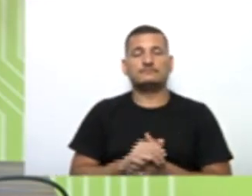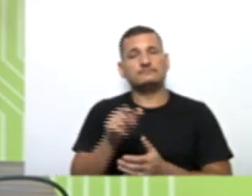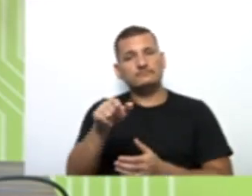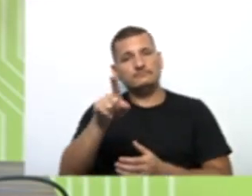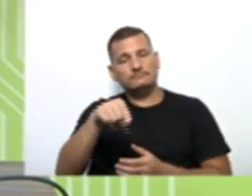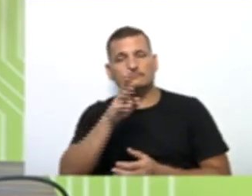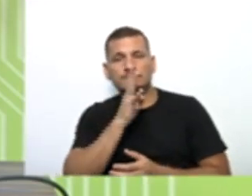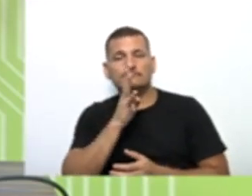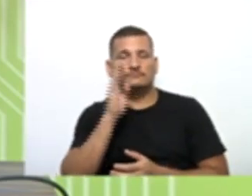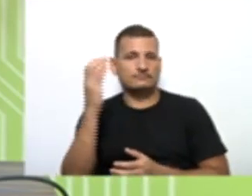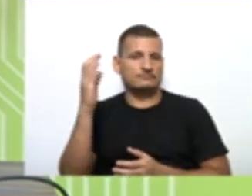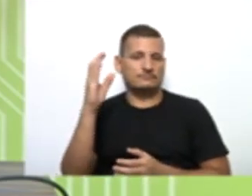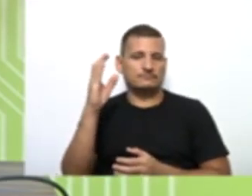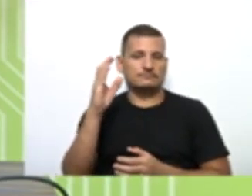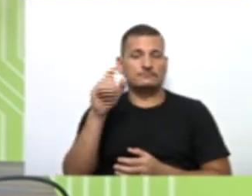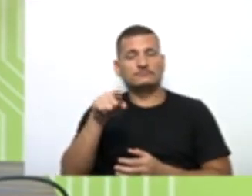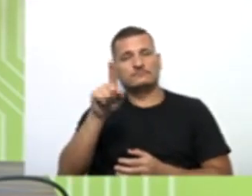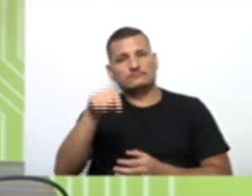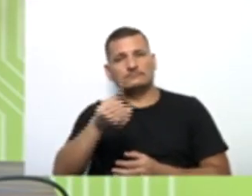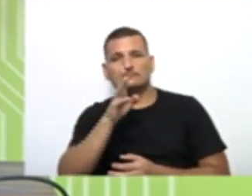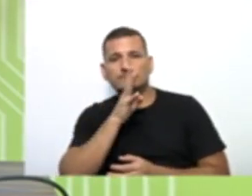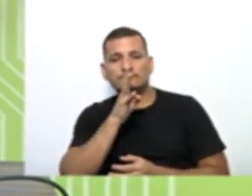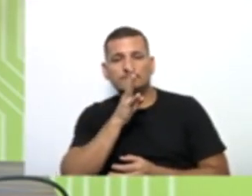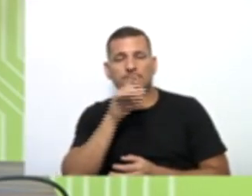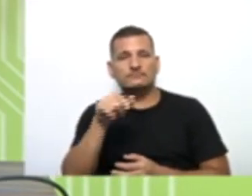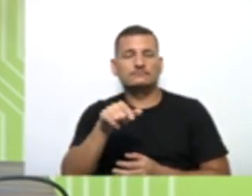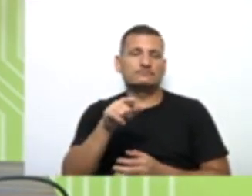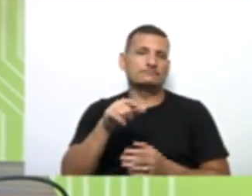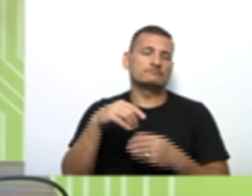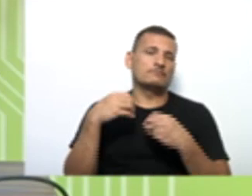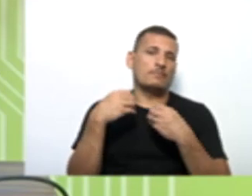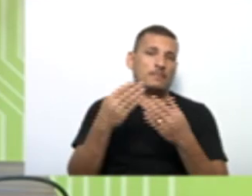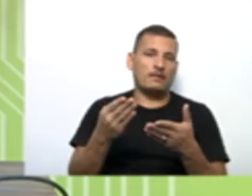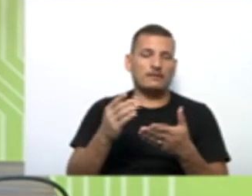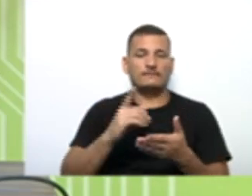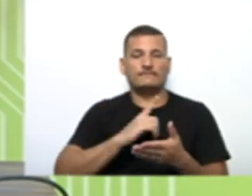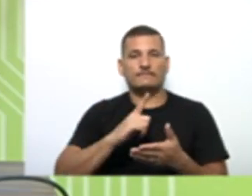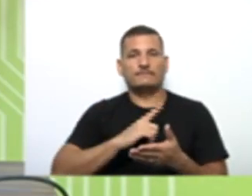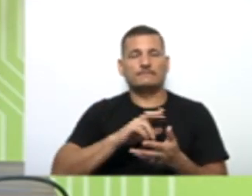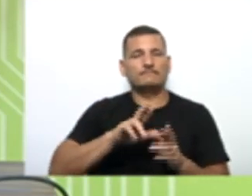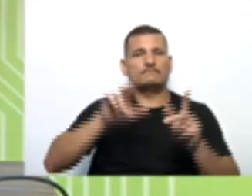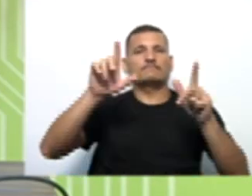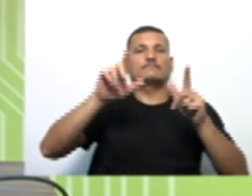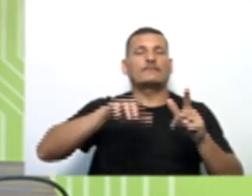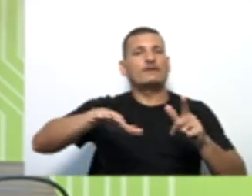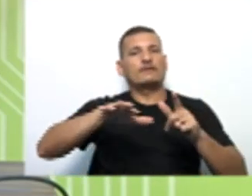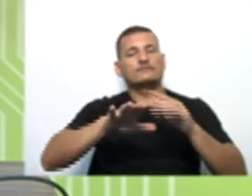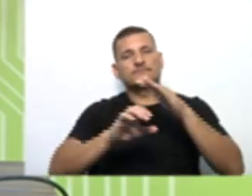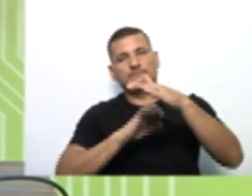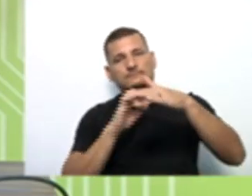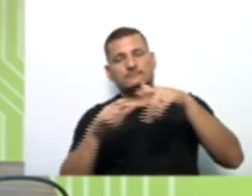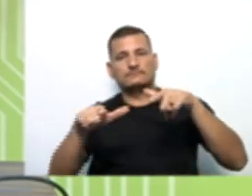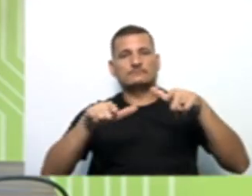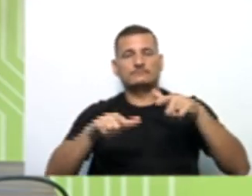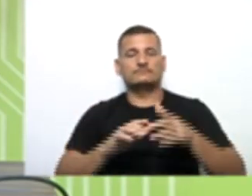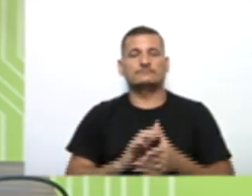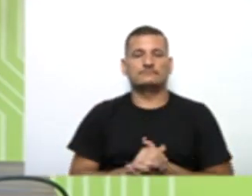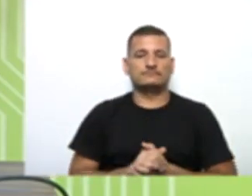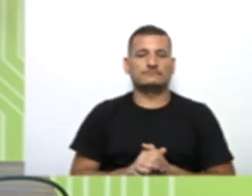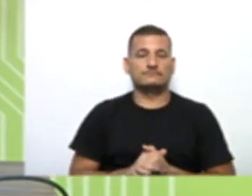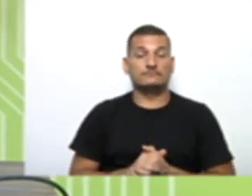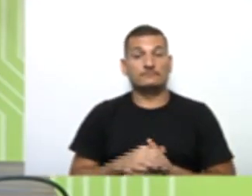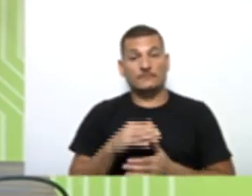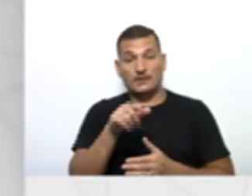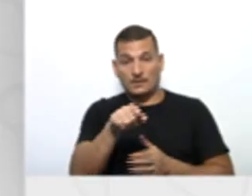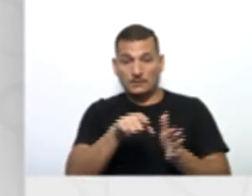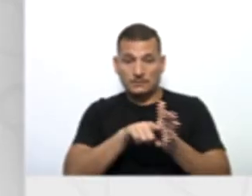é conhecimento científico. Isso é conhecimento. E isso que te dá o diferencial no mercado de trabalho. E essa